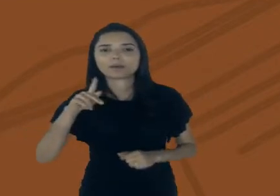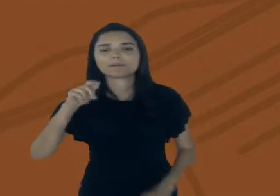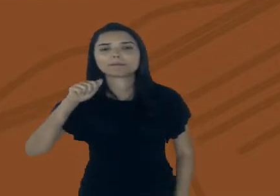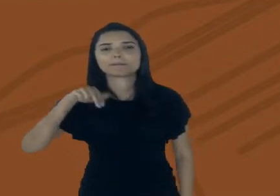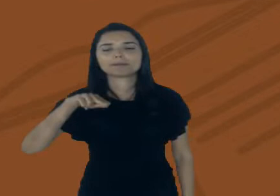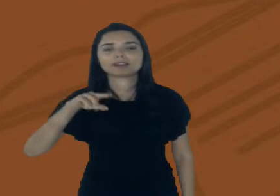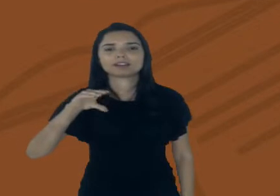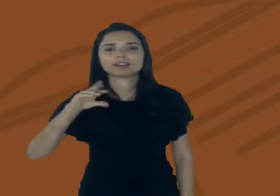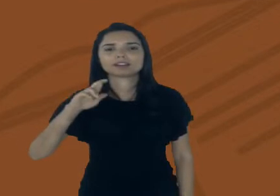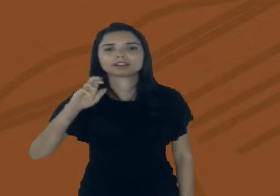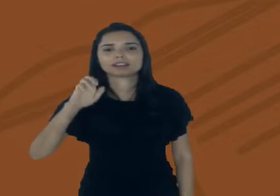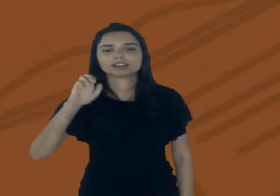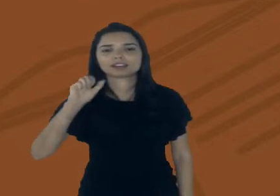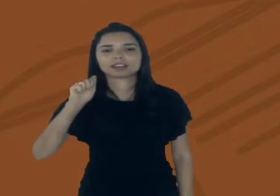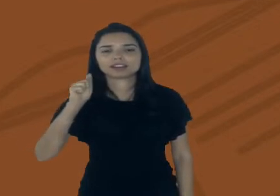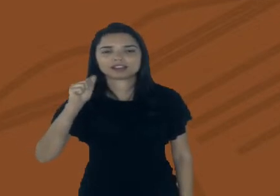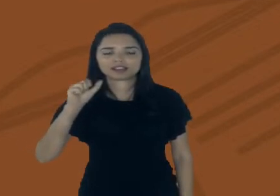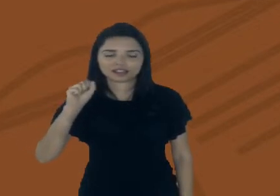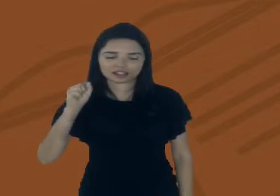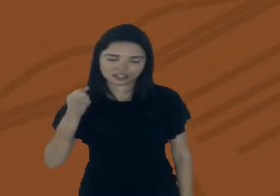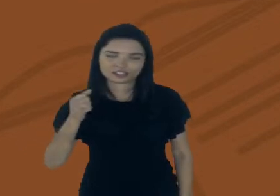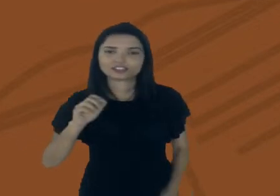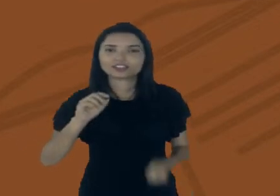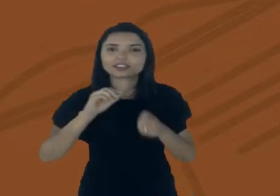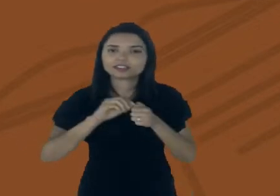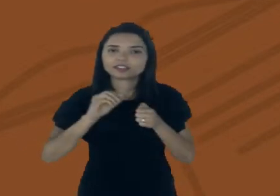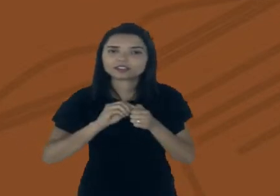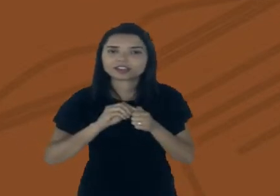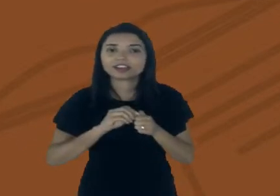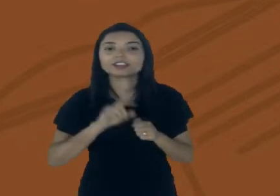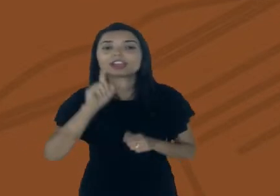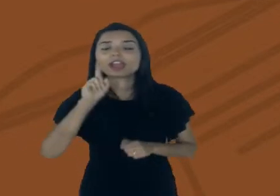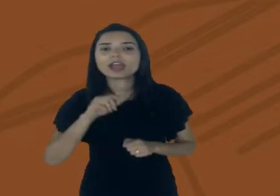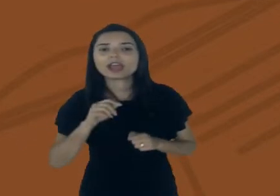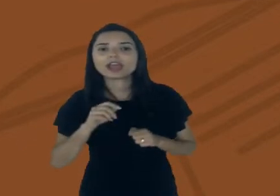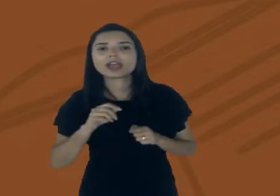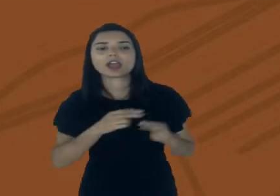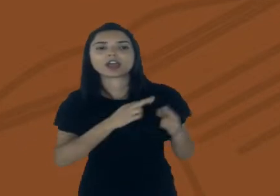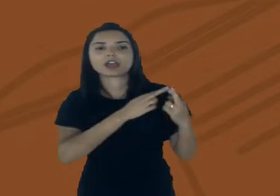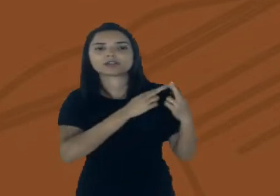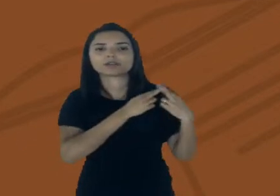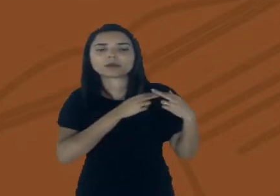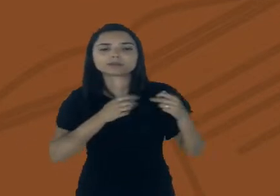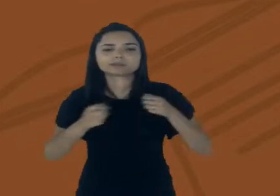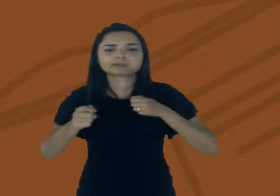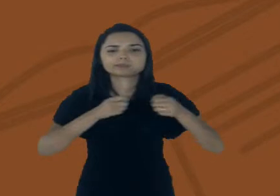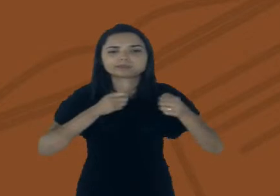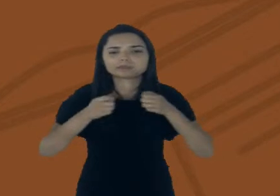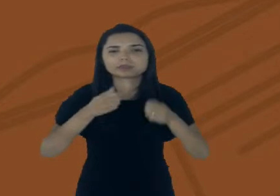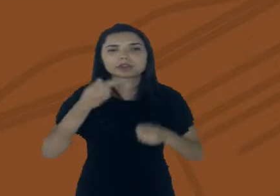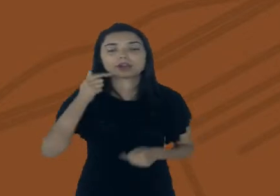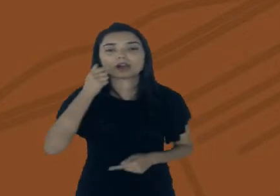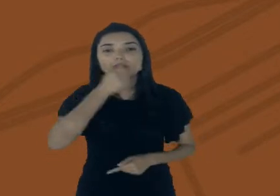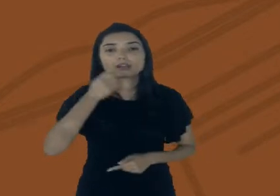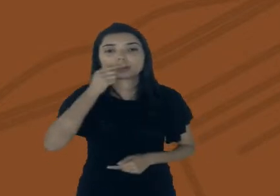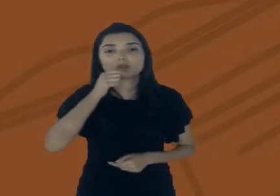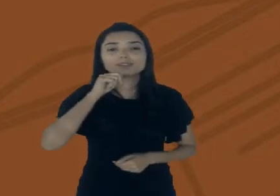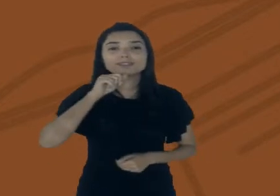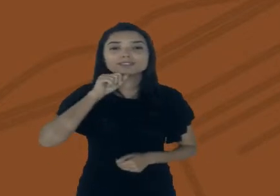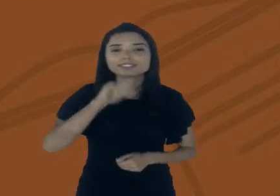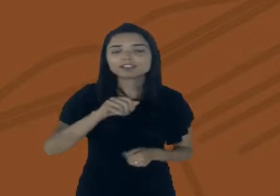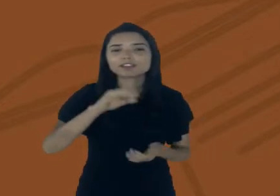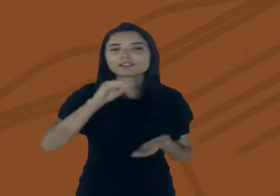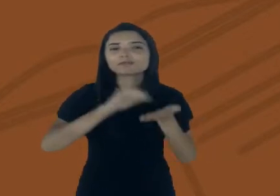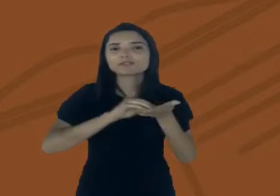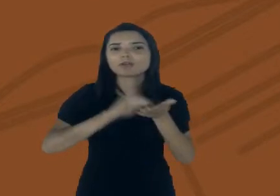pela manutenção do metabolismo da glicose. E a falta desse hormônio provoca um déficit na